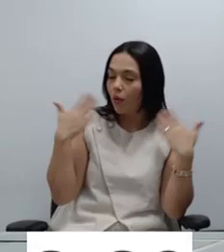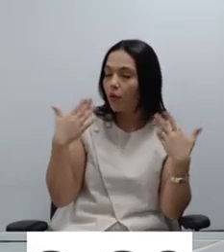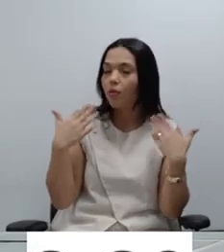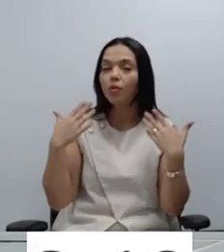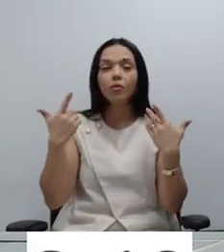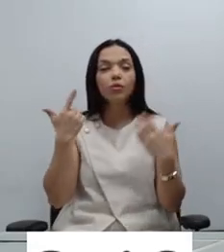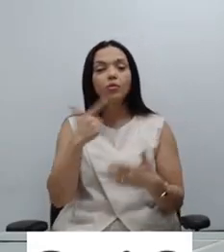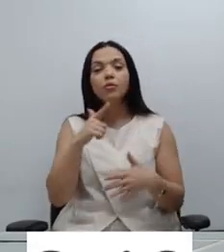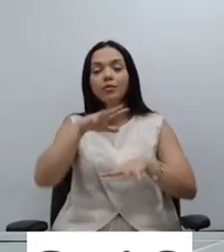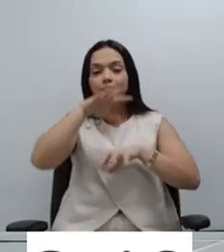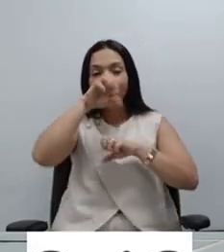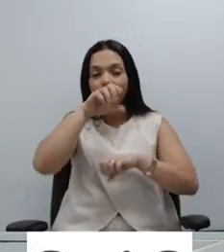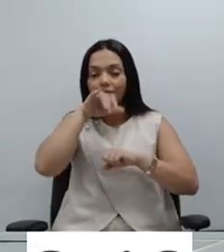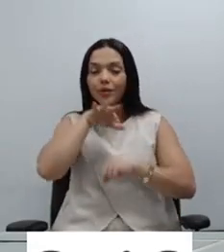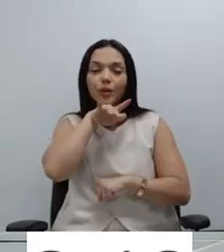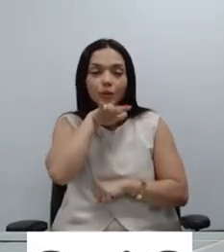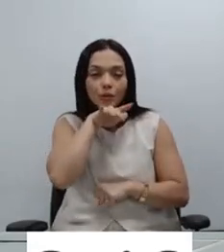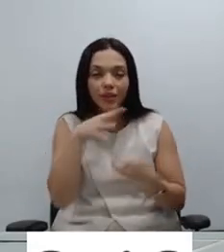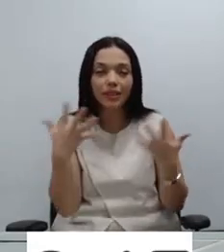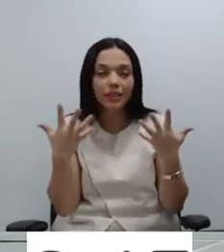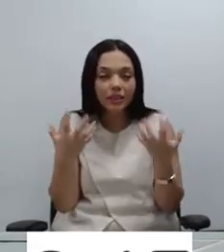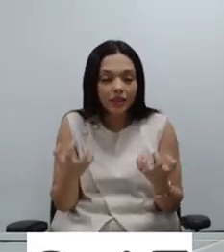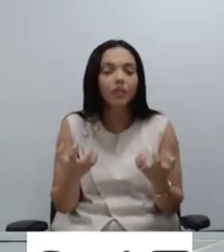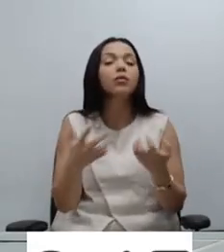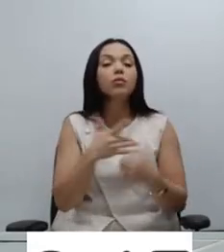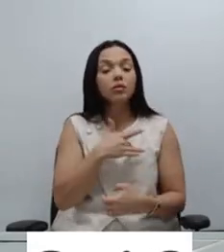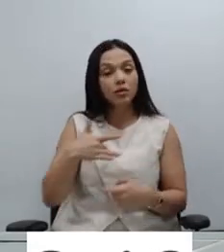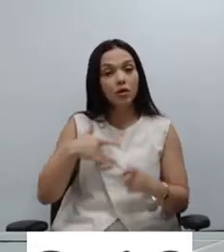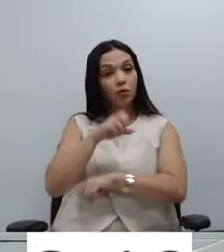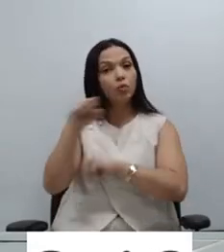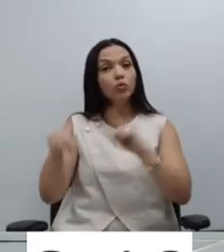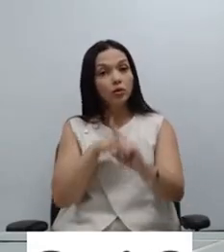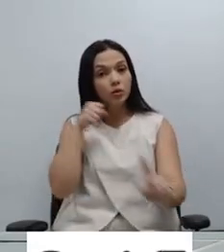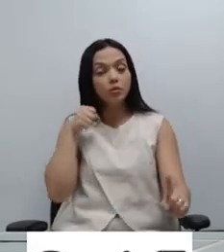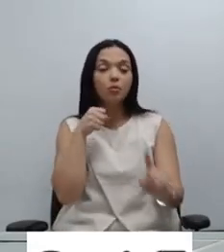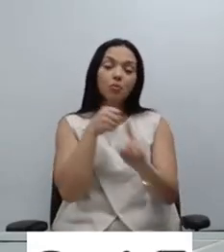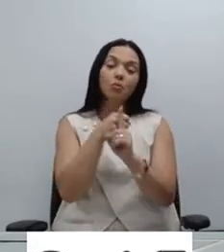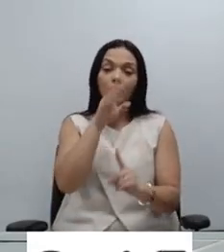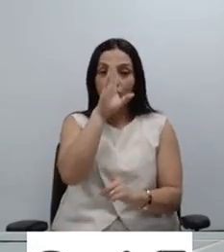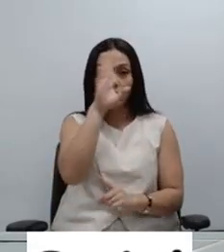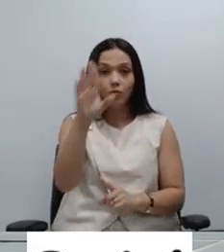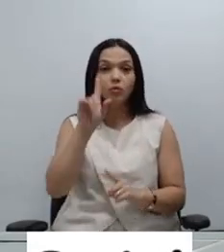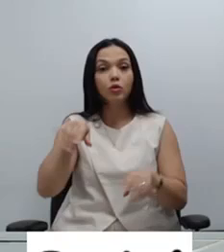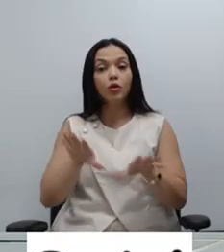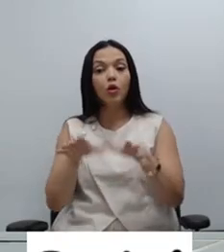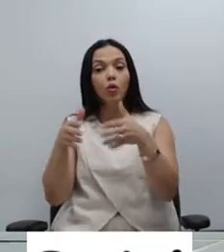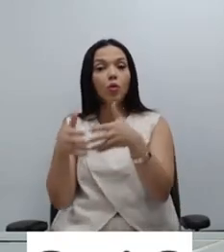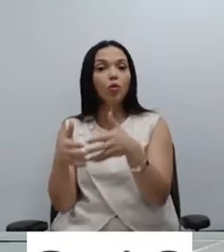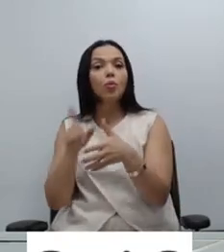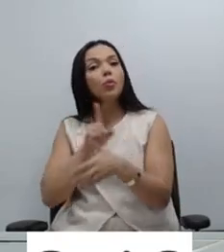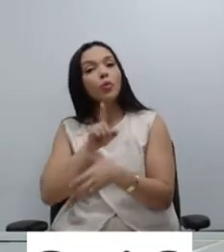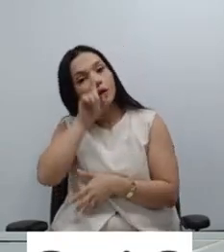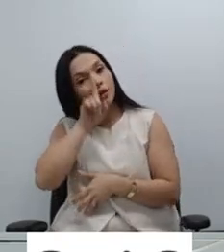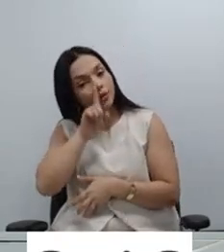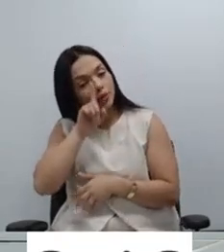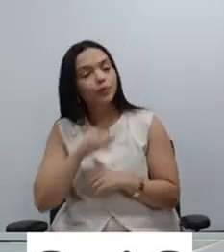Tal situação traz impactos severos na saúde das pessoas em geral, em especial aquelas pertencentes aos grupos de